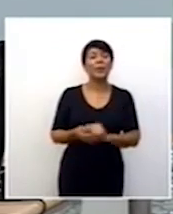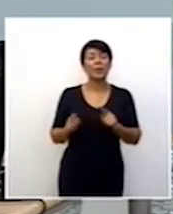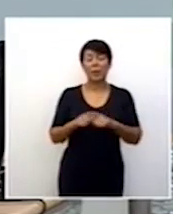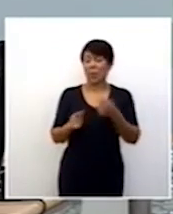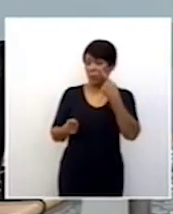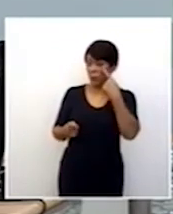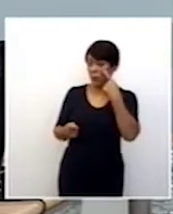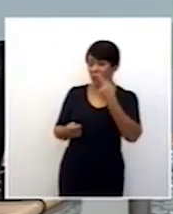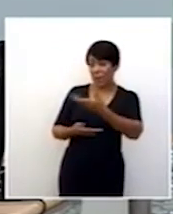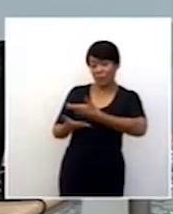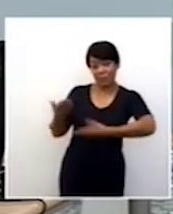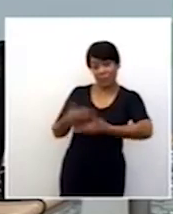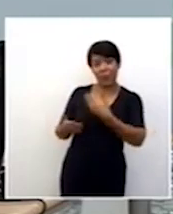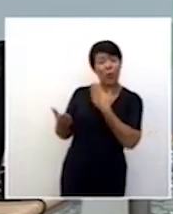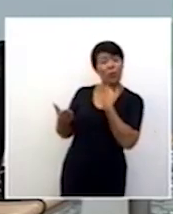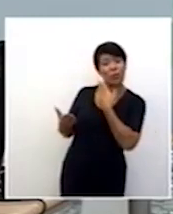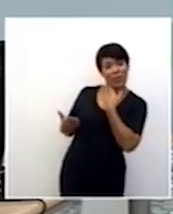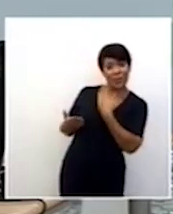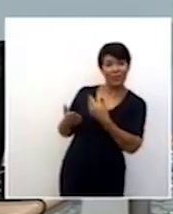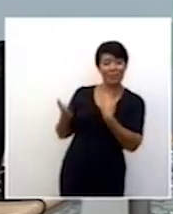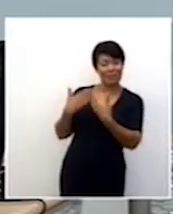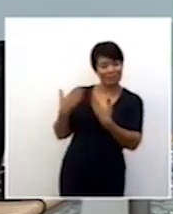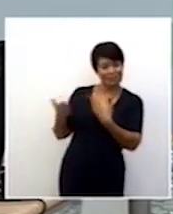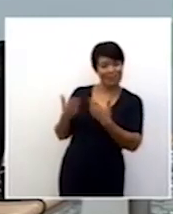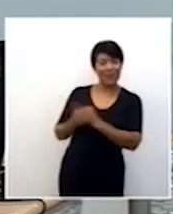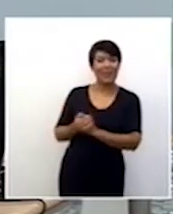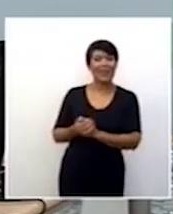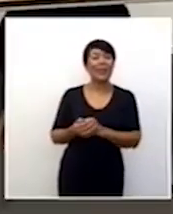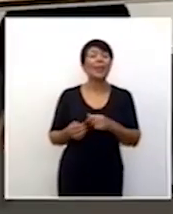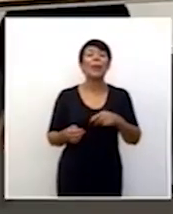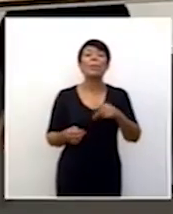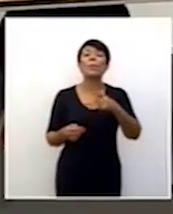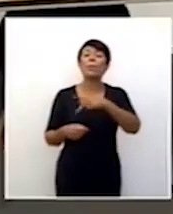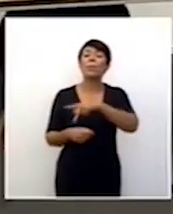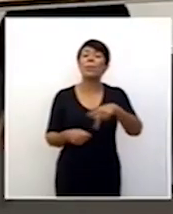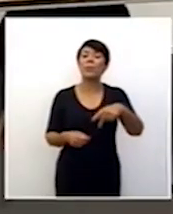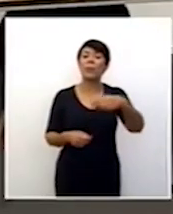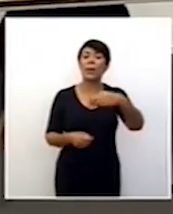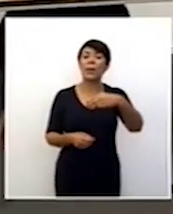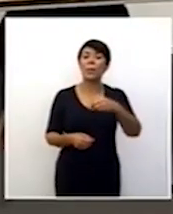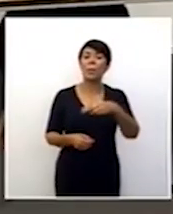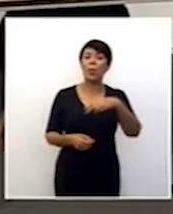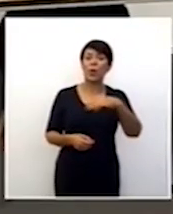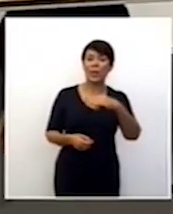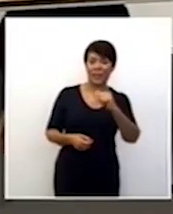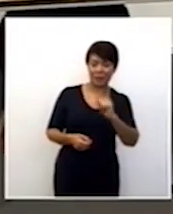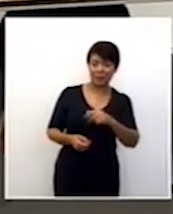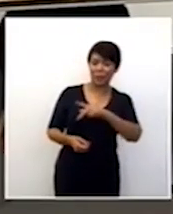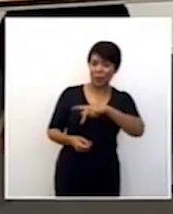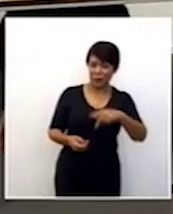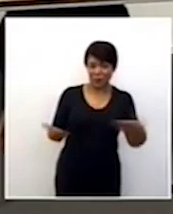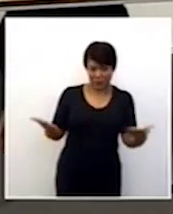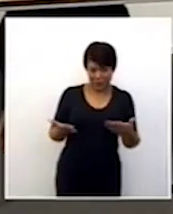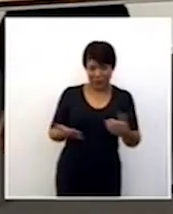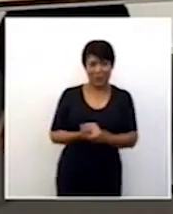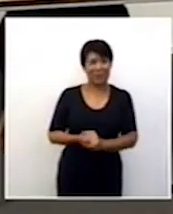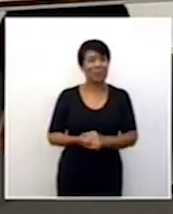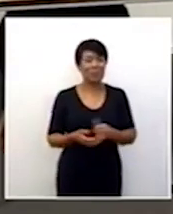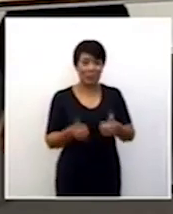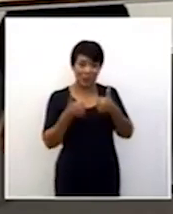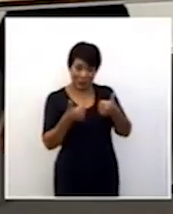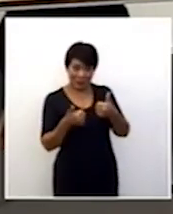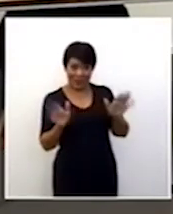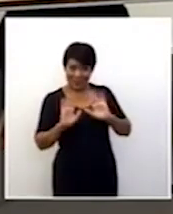vocês no chat e quem ministrará essa aula será a professora Mônica. Oi, Mônica, boa tarde, tudo bem? Olá, tudo bem? Olha